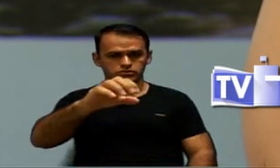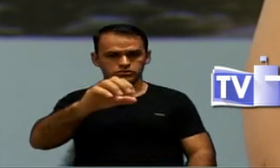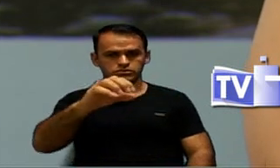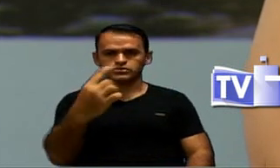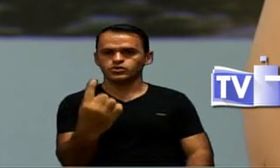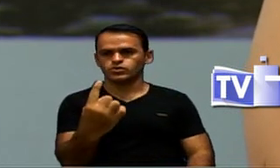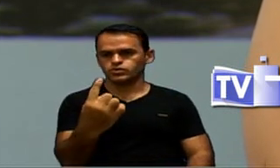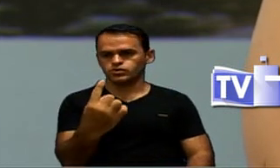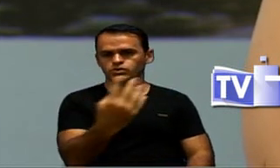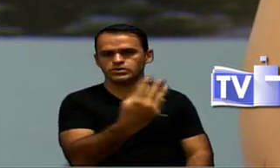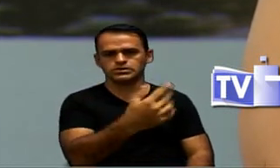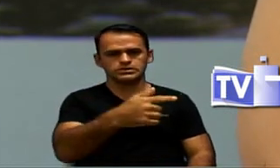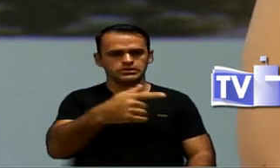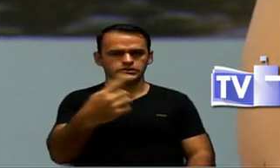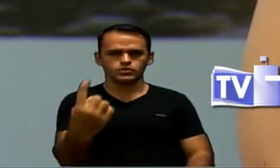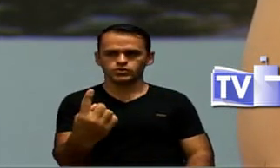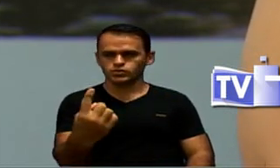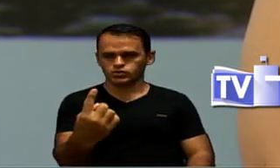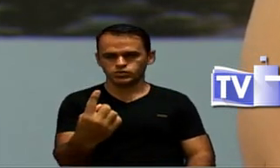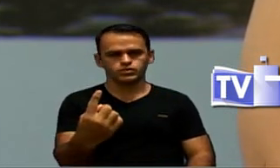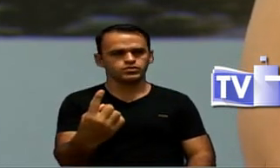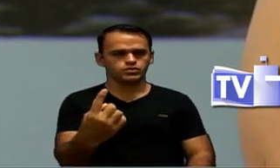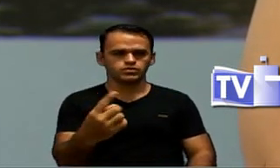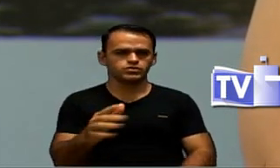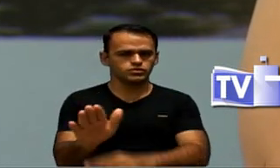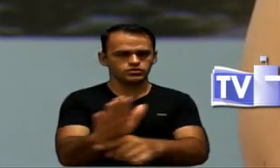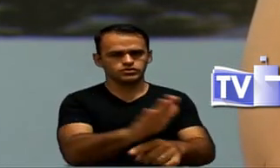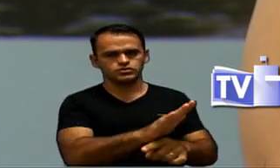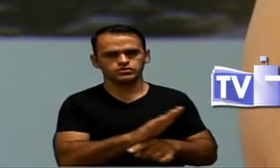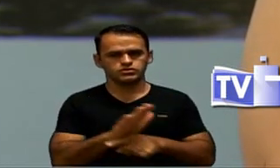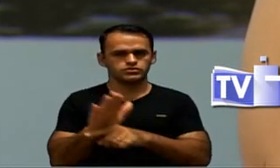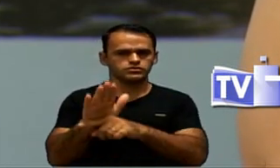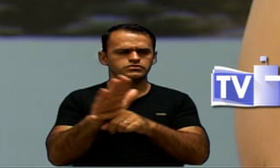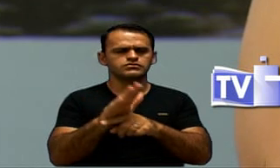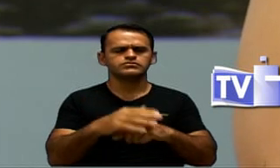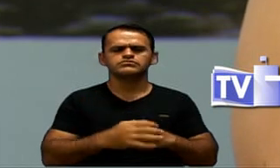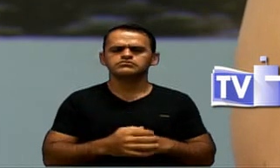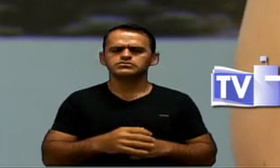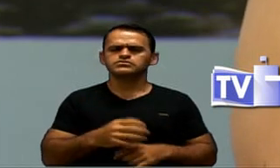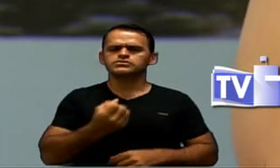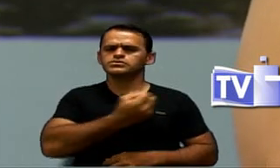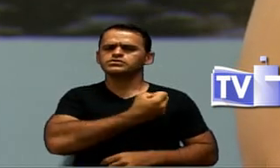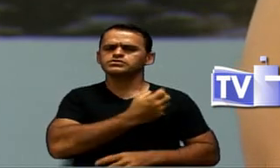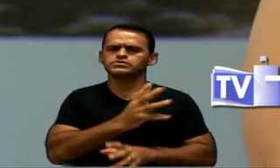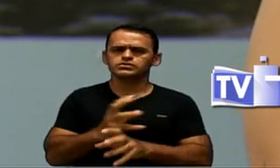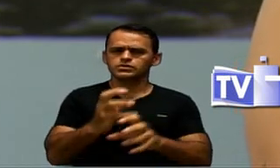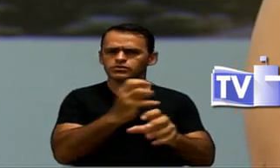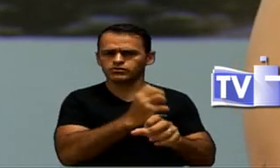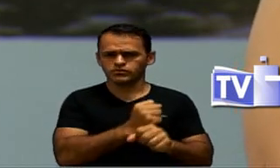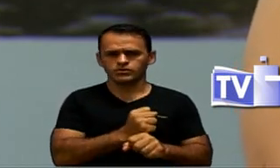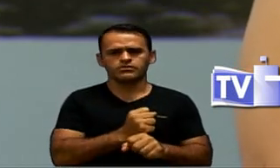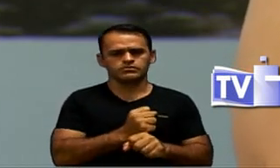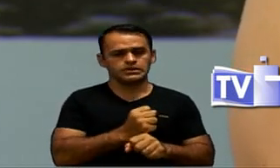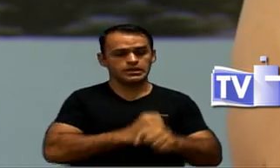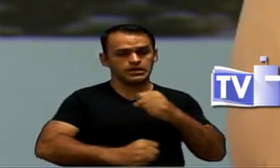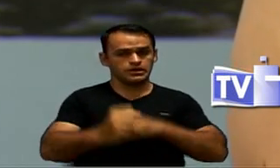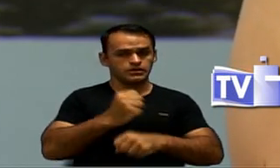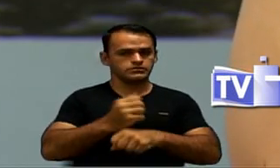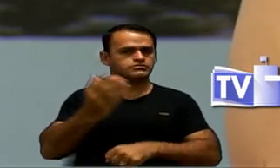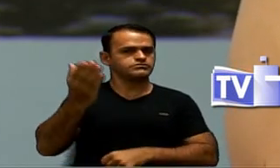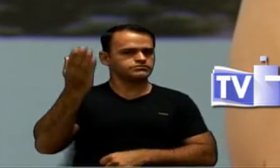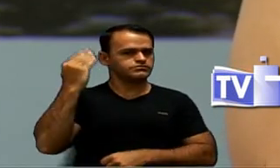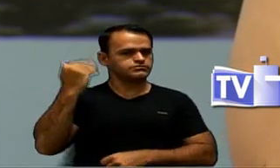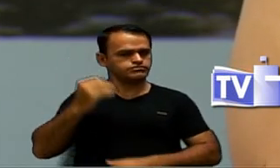471 vítimas de violência. Né? Aí, esse número já é maior do que o ano passado, que